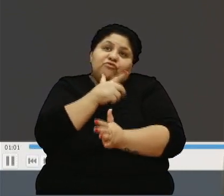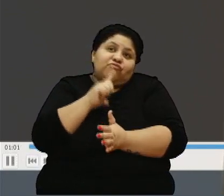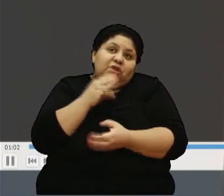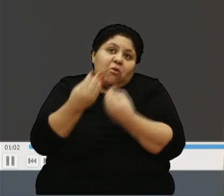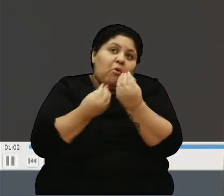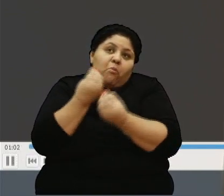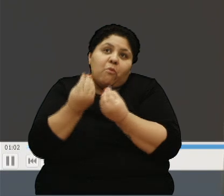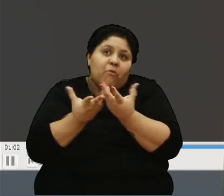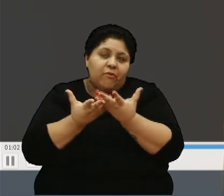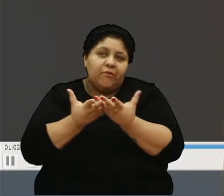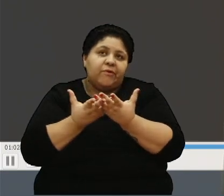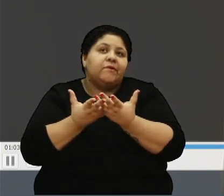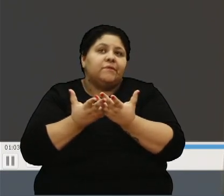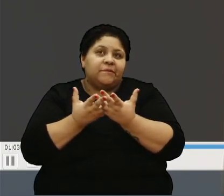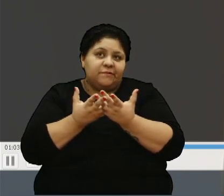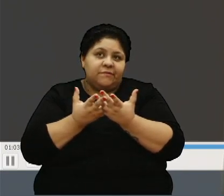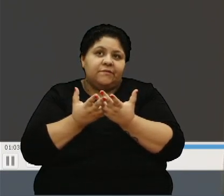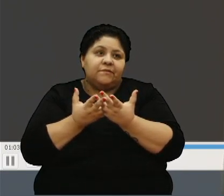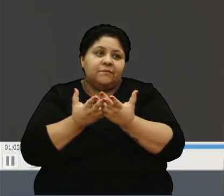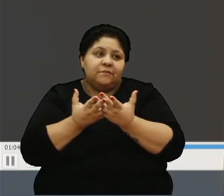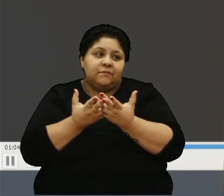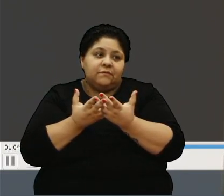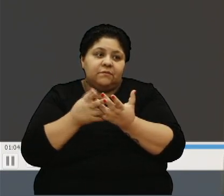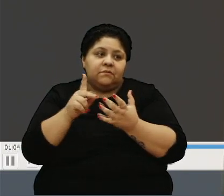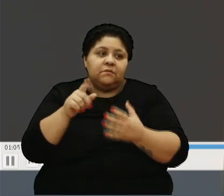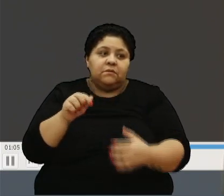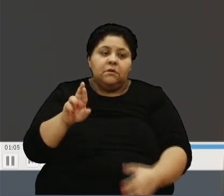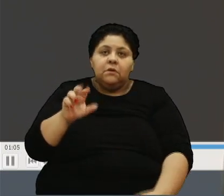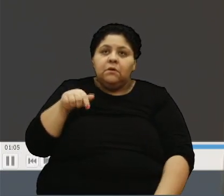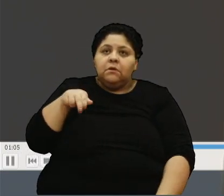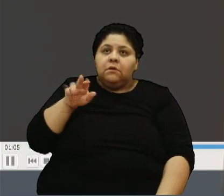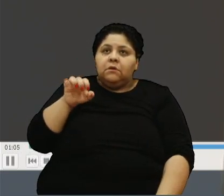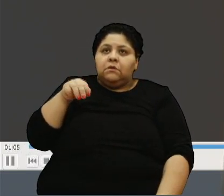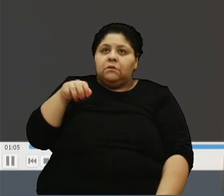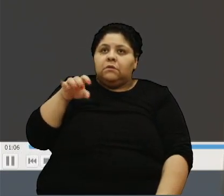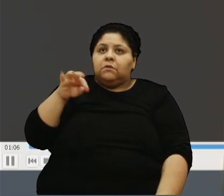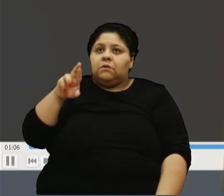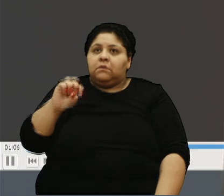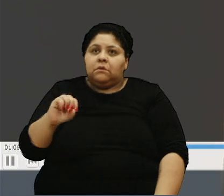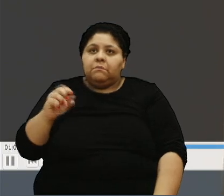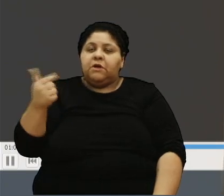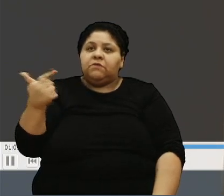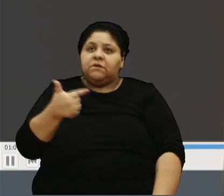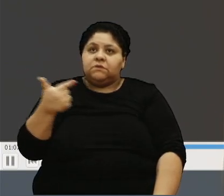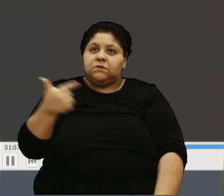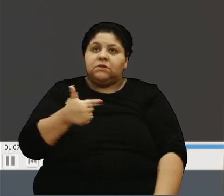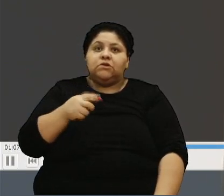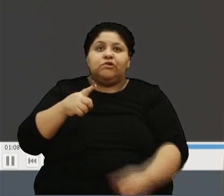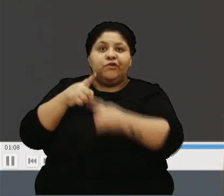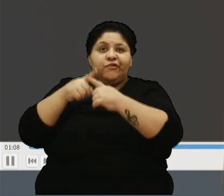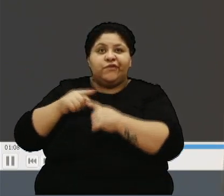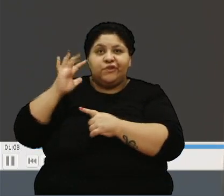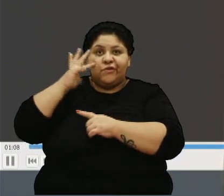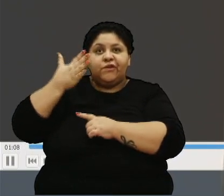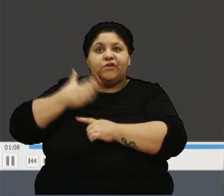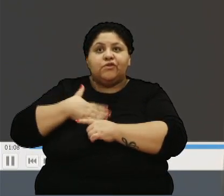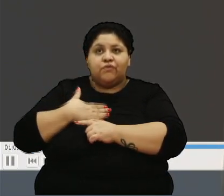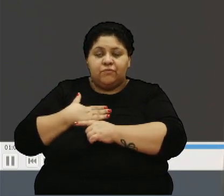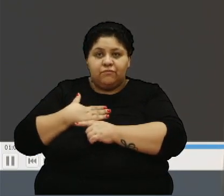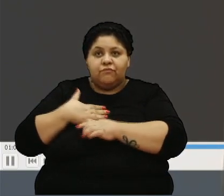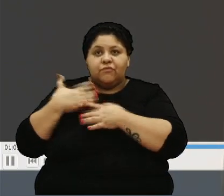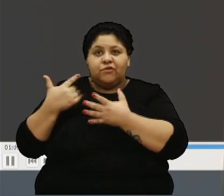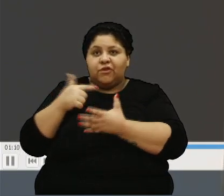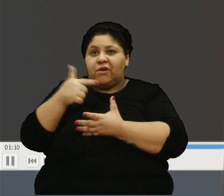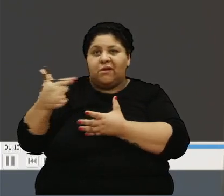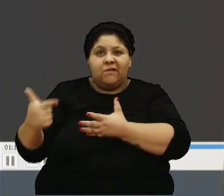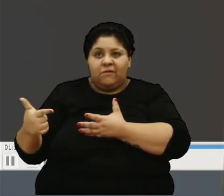botar o paquímetro e vamos ver se eles vão me multar. É a segunda vez que isso acontece comigo dentro de 4 dias. Da outra vez eu não